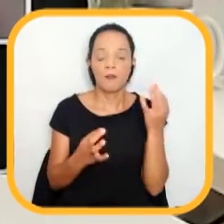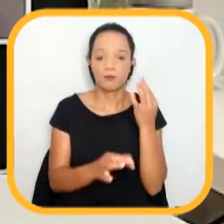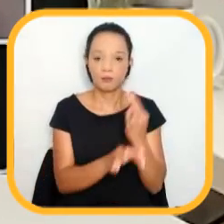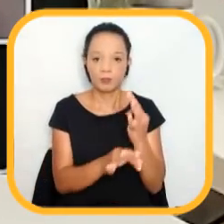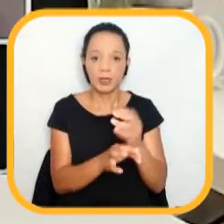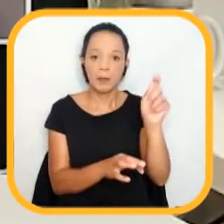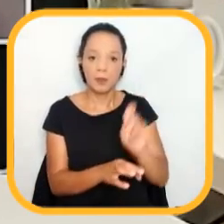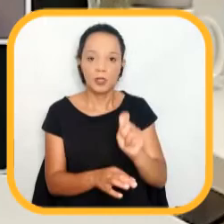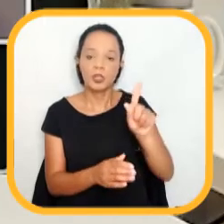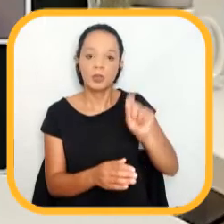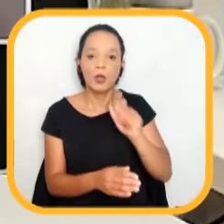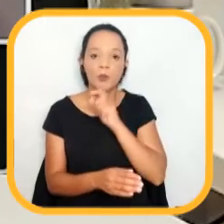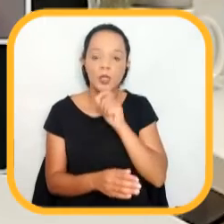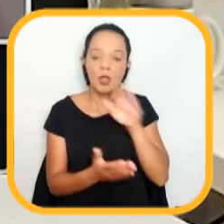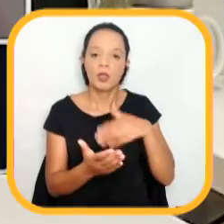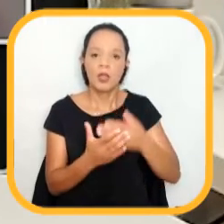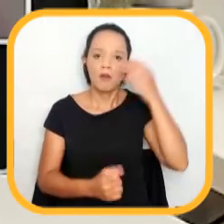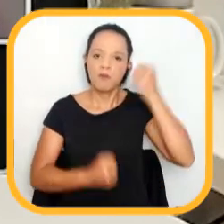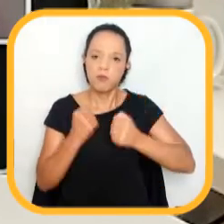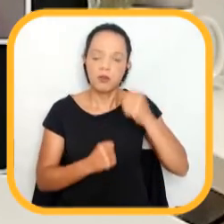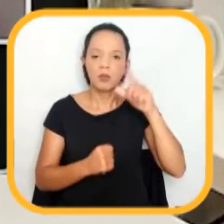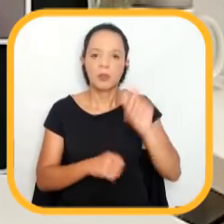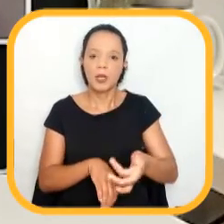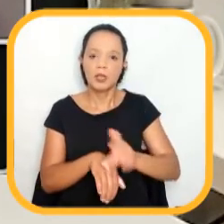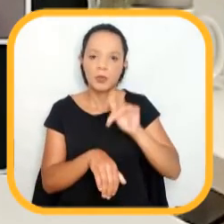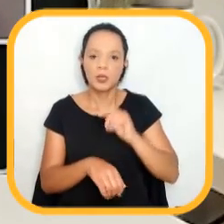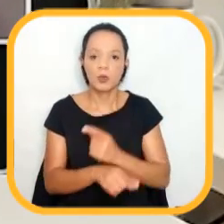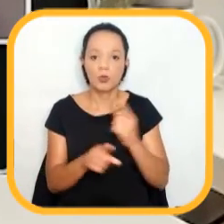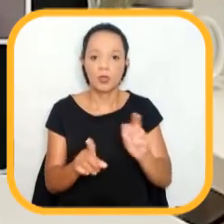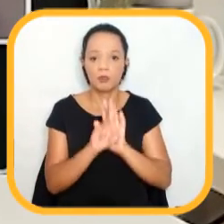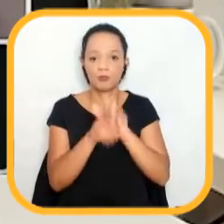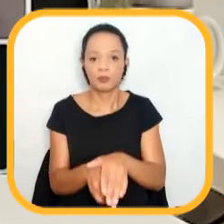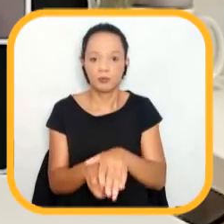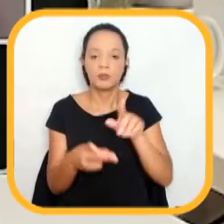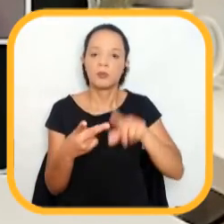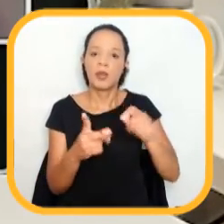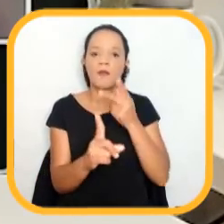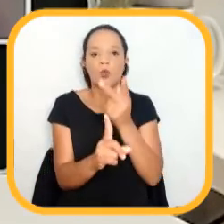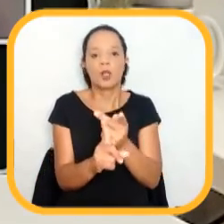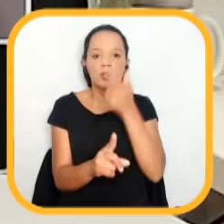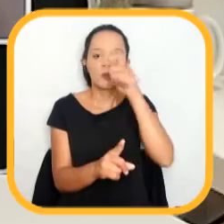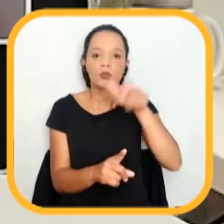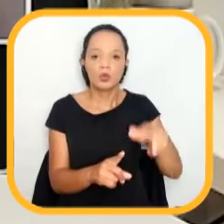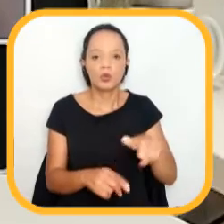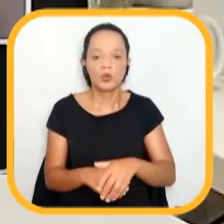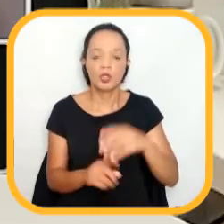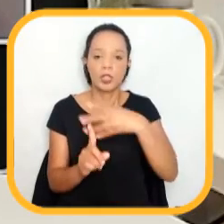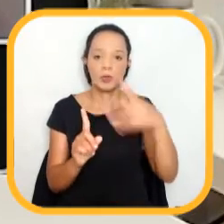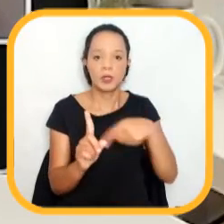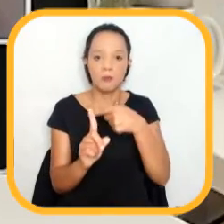uma celebração, este mês é uma oportunidade de protesto e de sensibilização para a discriminação e violência a que as